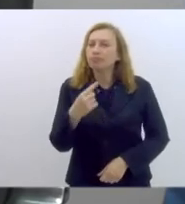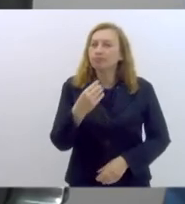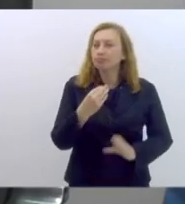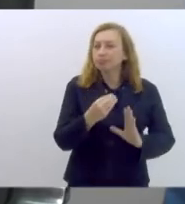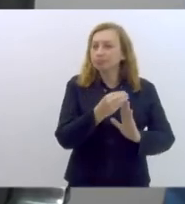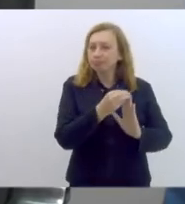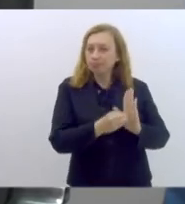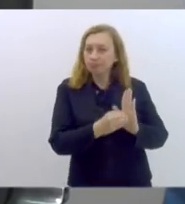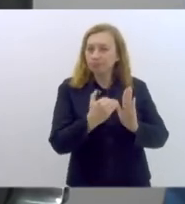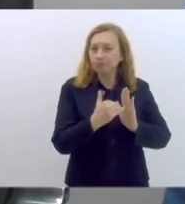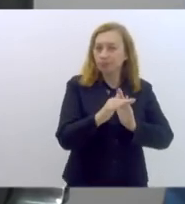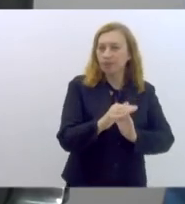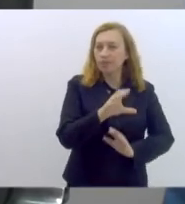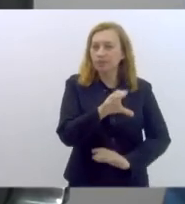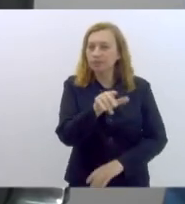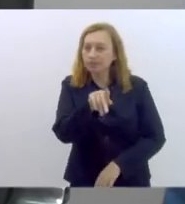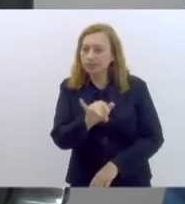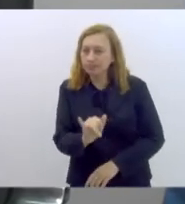pela CPI